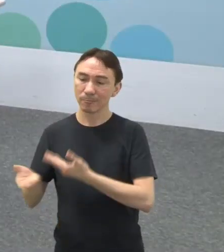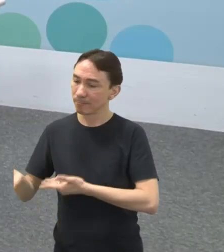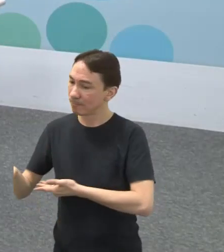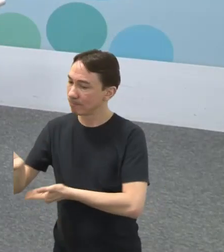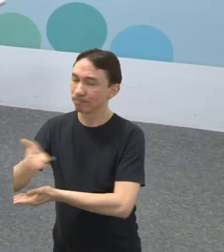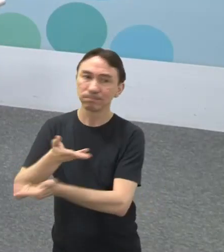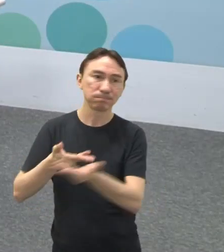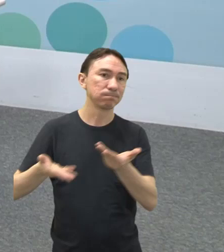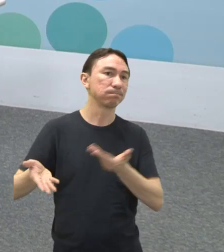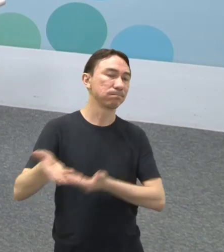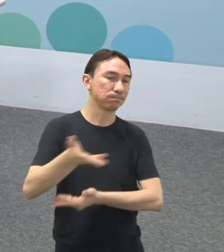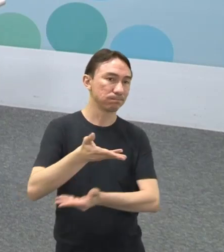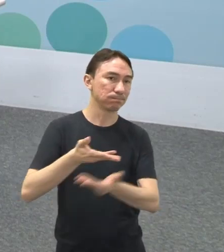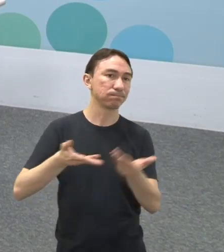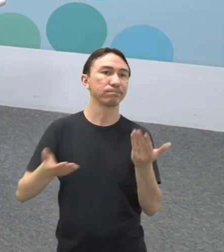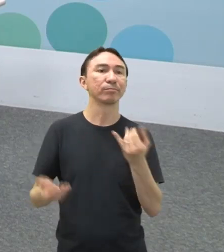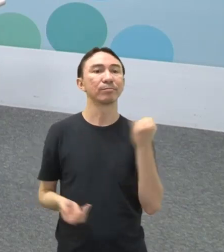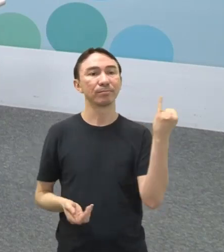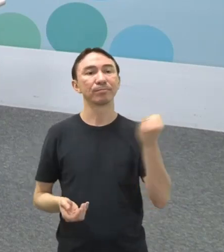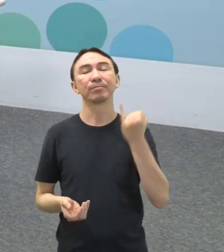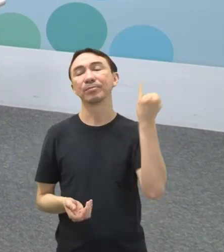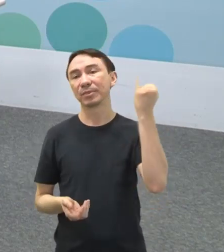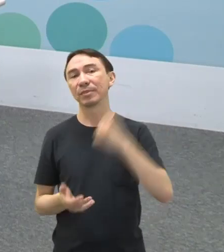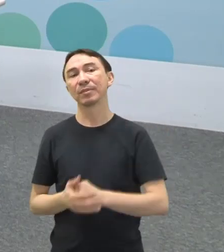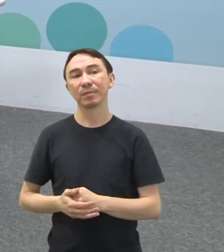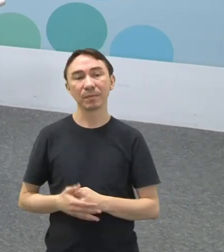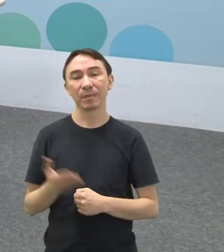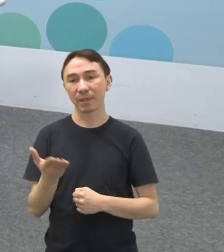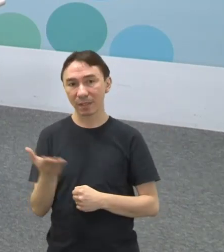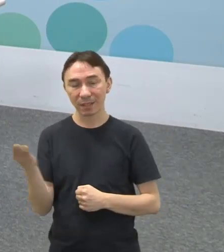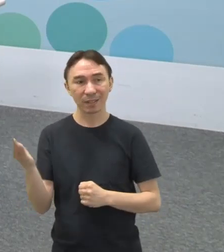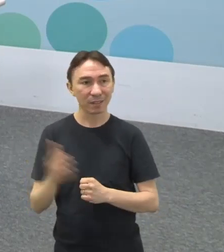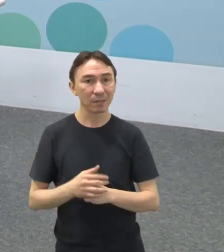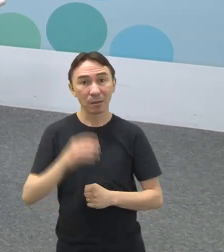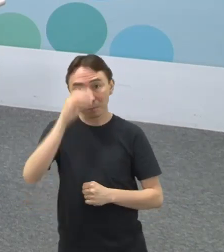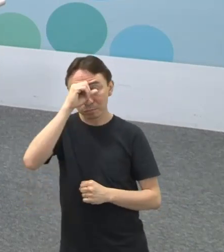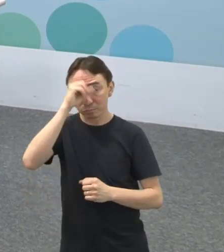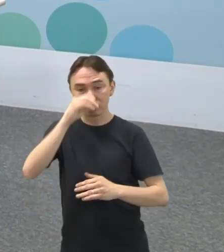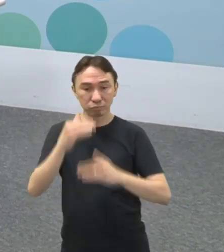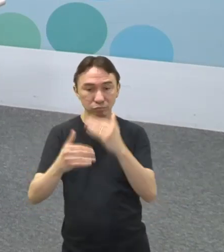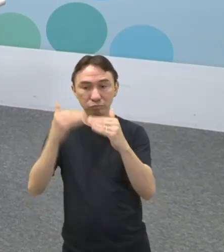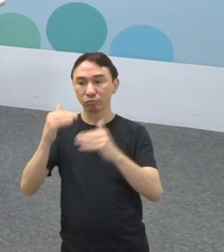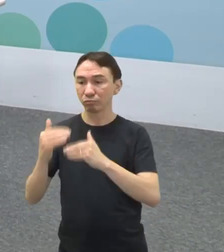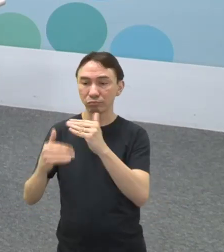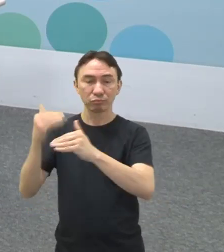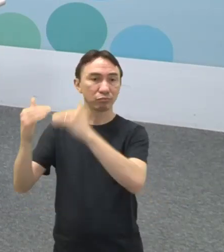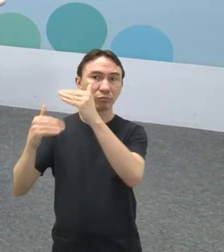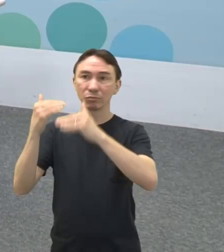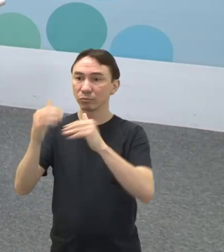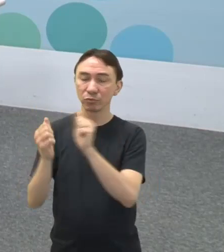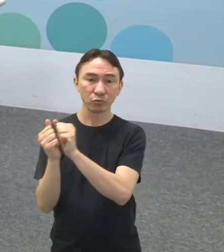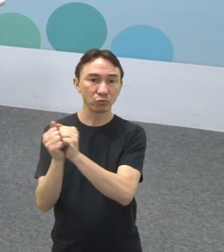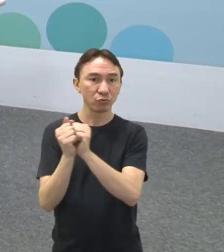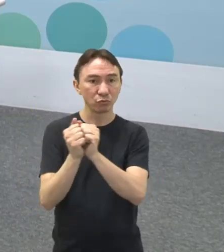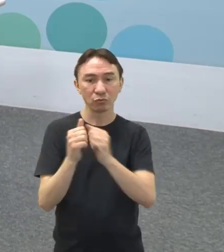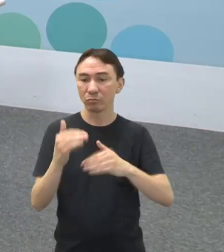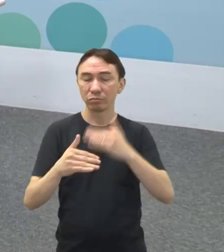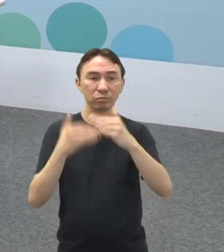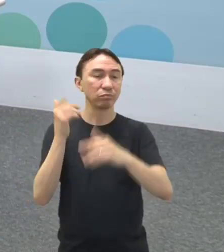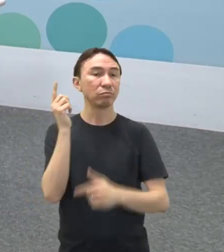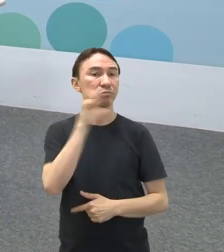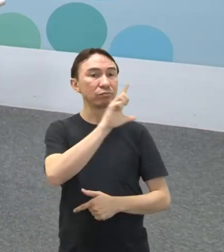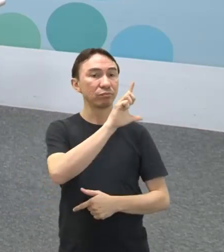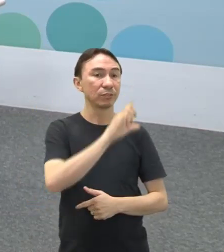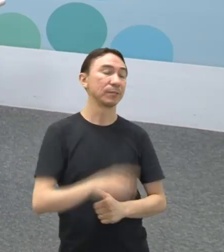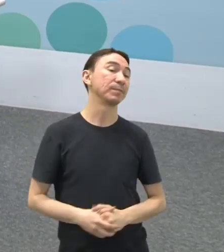extremamente importante isso e que eles possam pegar juntos né num num caminho ali de resolução